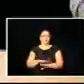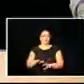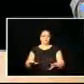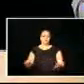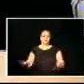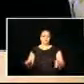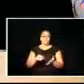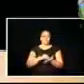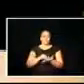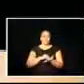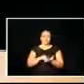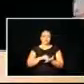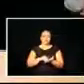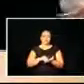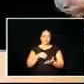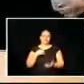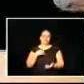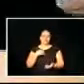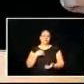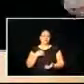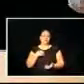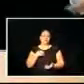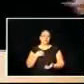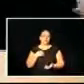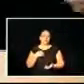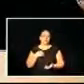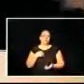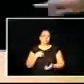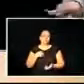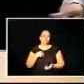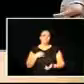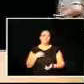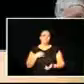citadas, conto com o meu apoio, mas não deixando de